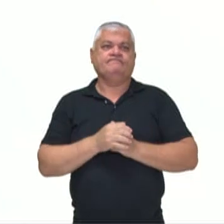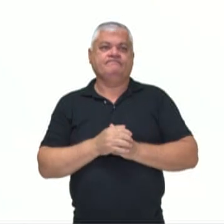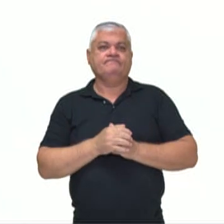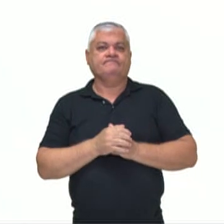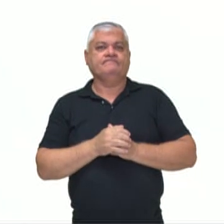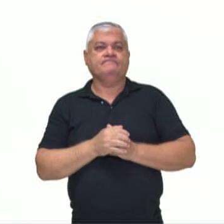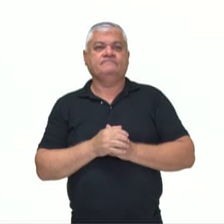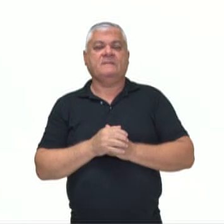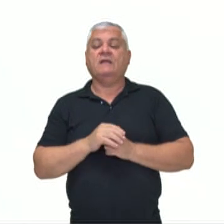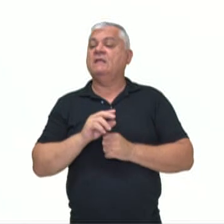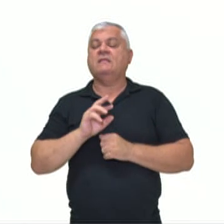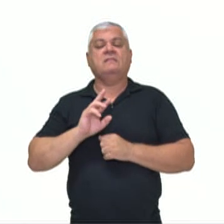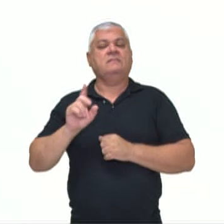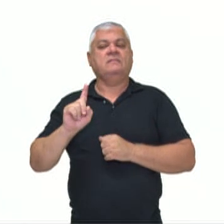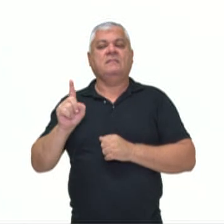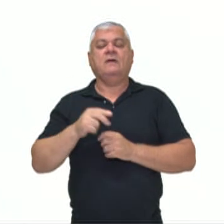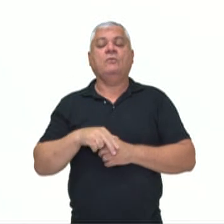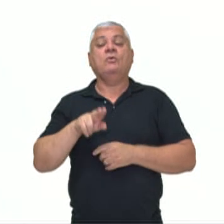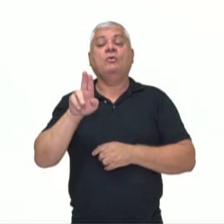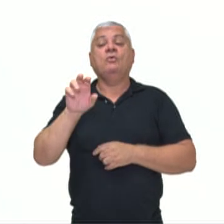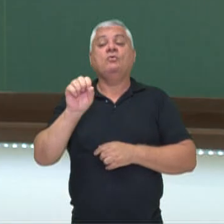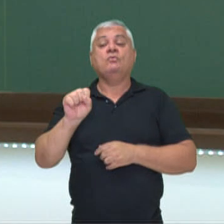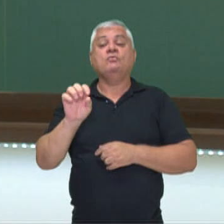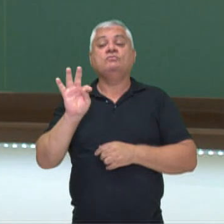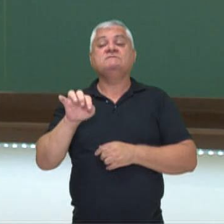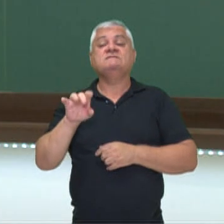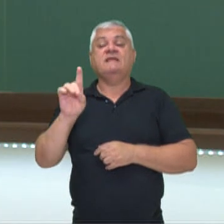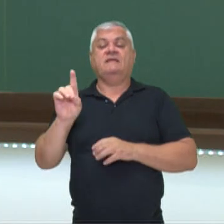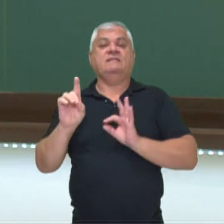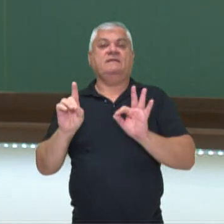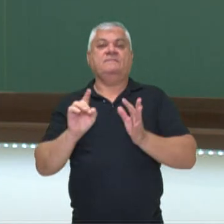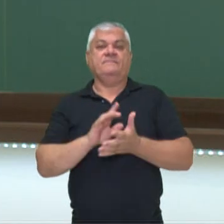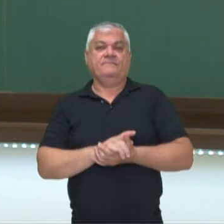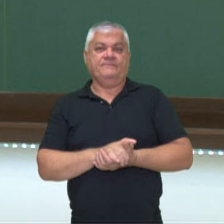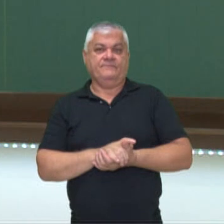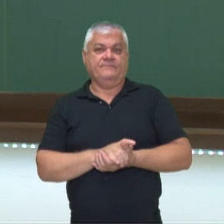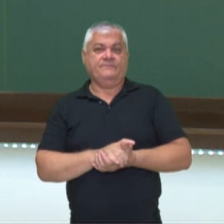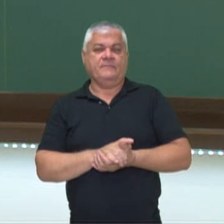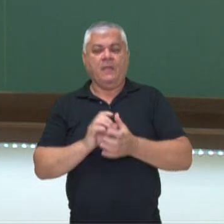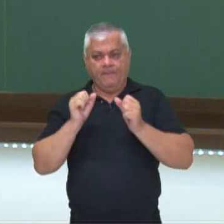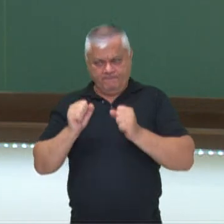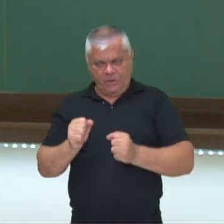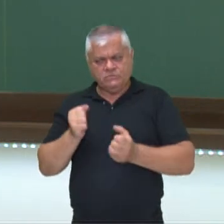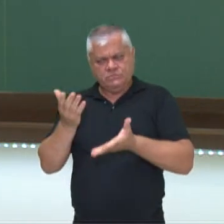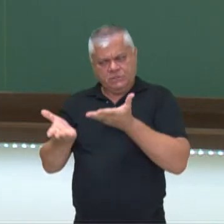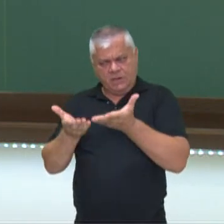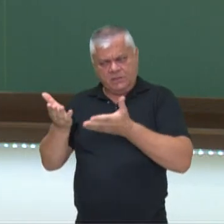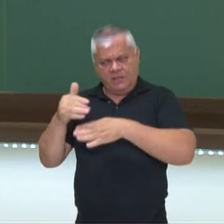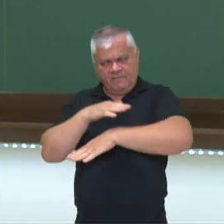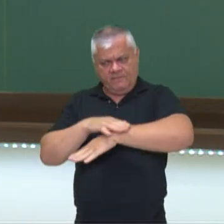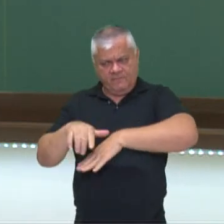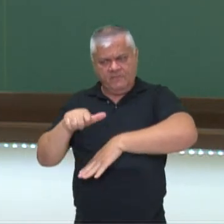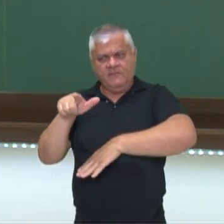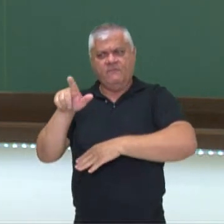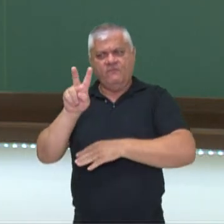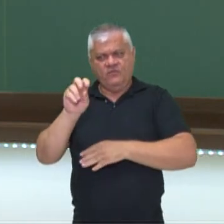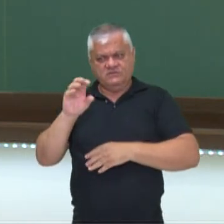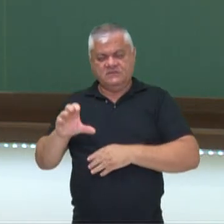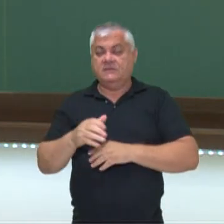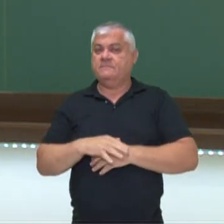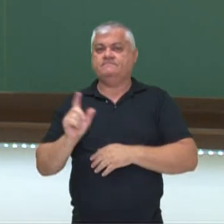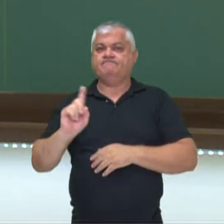Não, trata-me por usted. A pergunta é assim, puedo tuteá-lo, ou seja, posso tratar como você? E a pessoa diz,